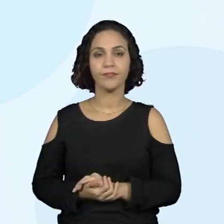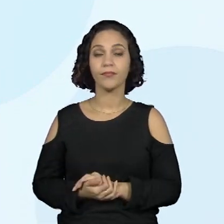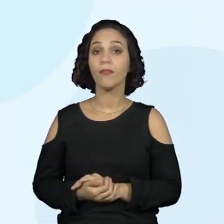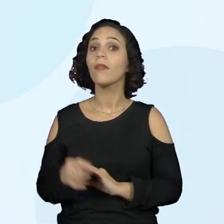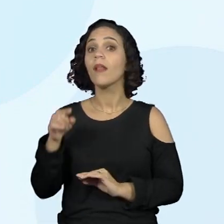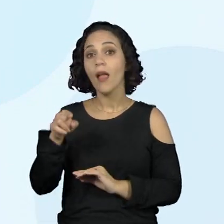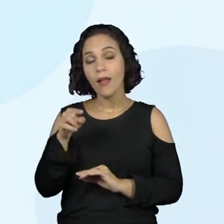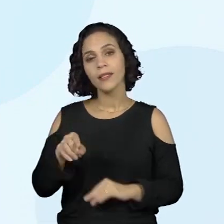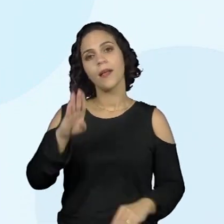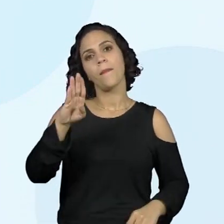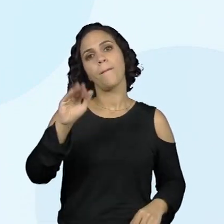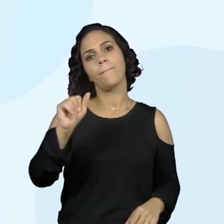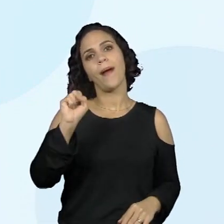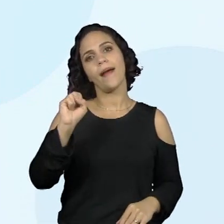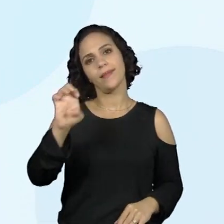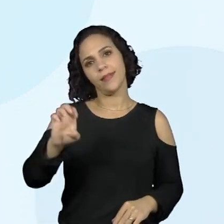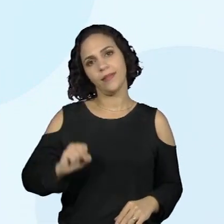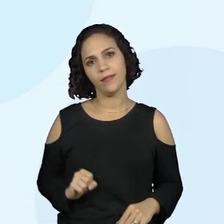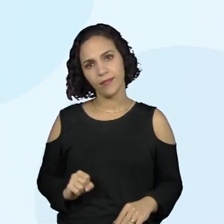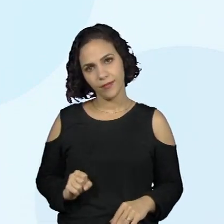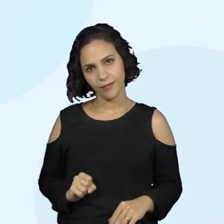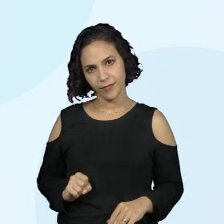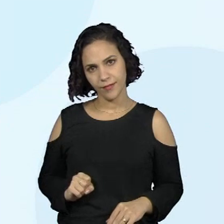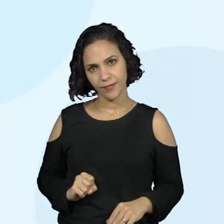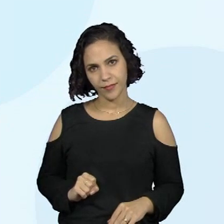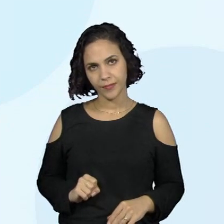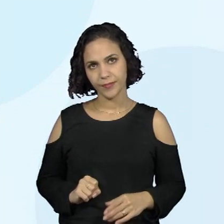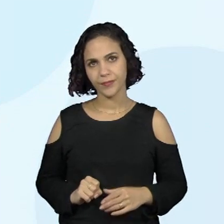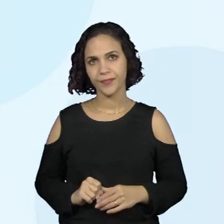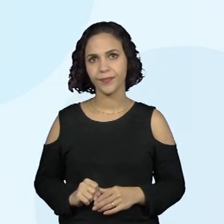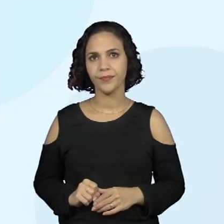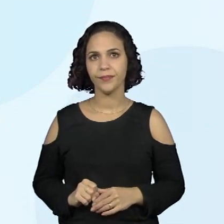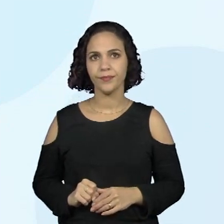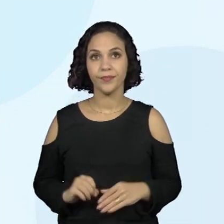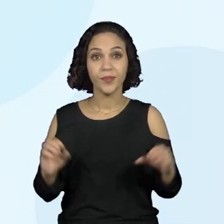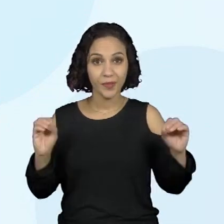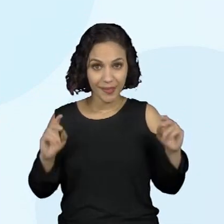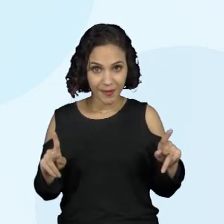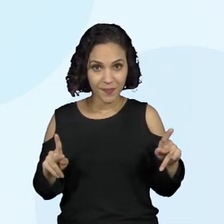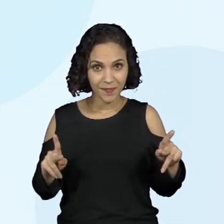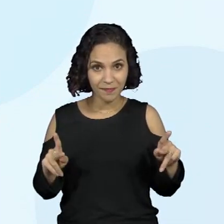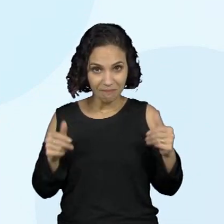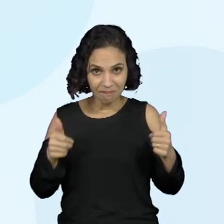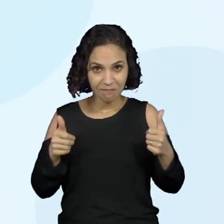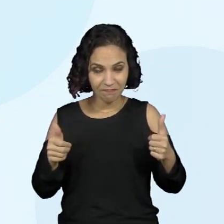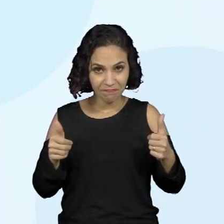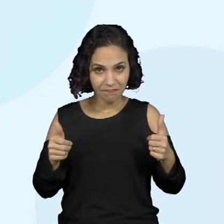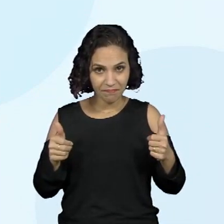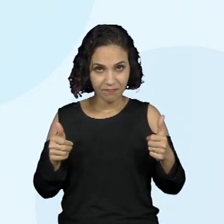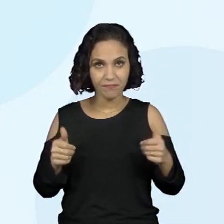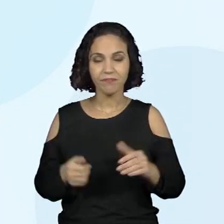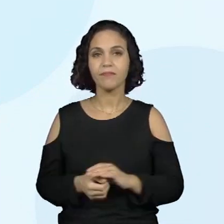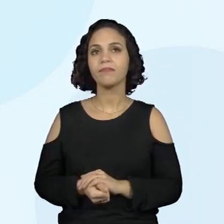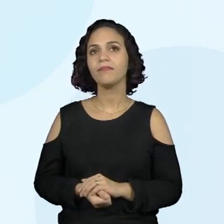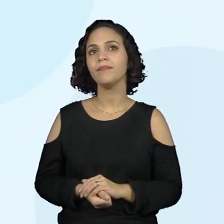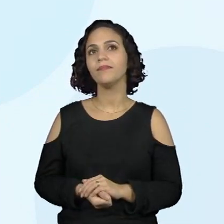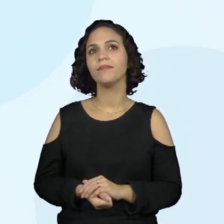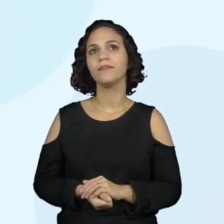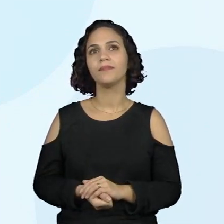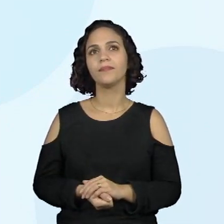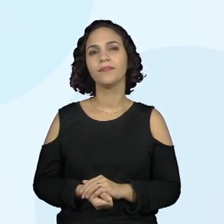Essa é a base, gente. A base, ok? A base da pirâmide.